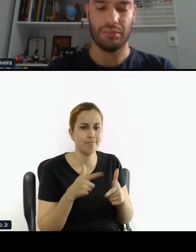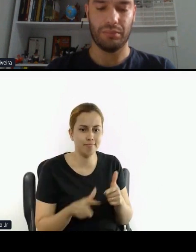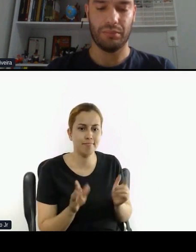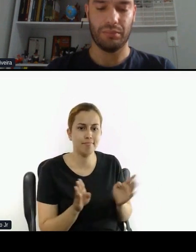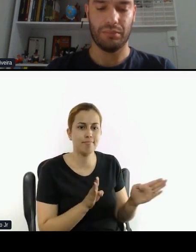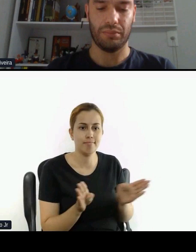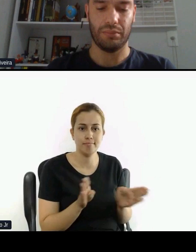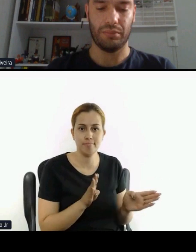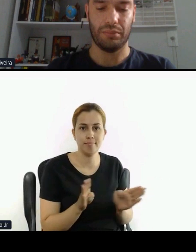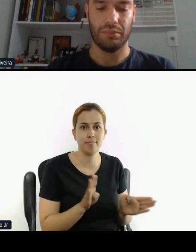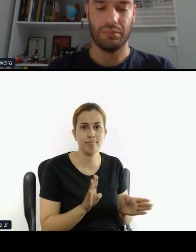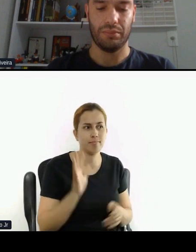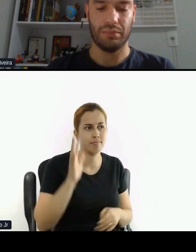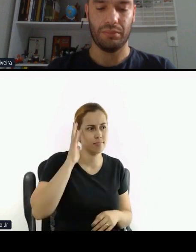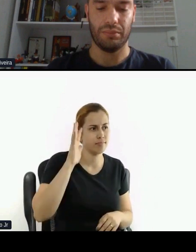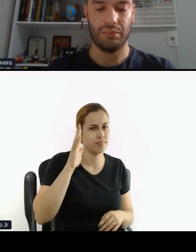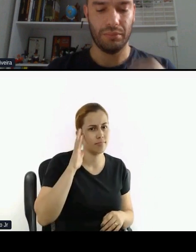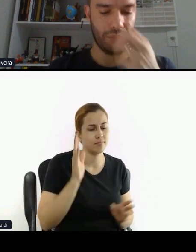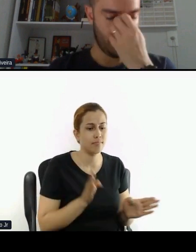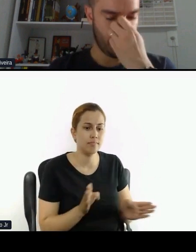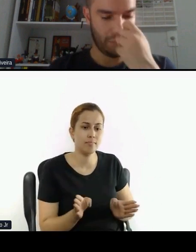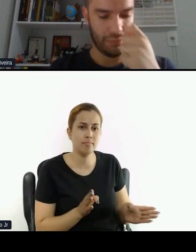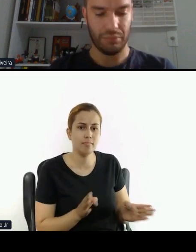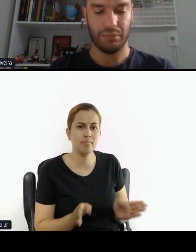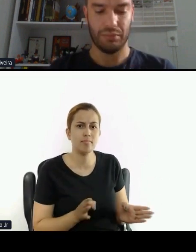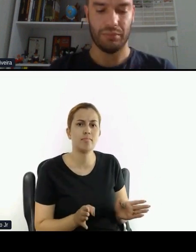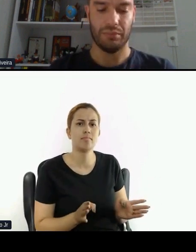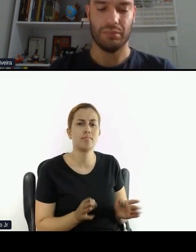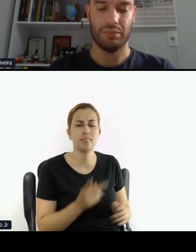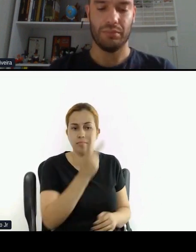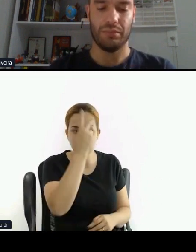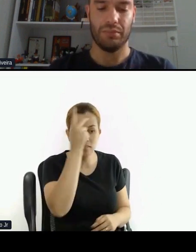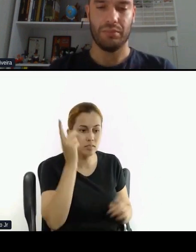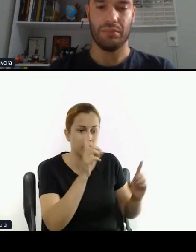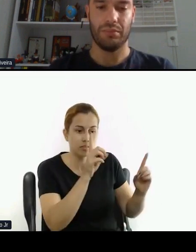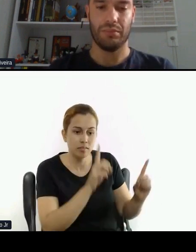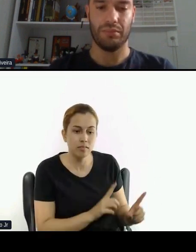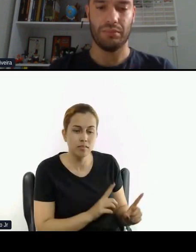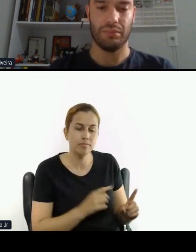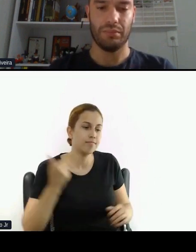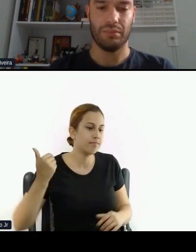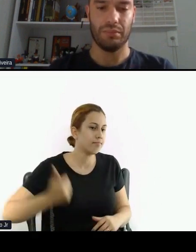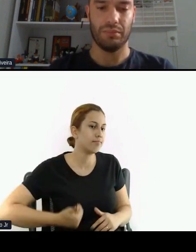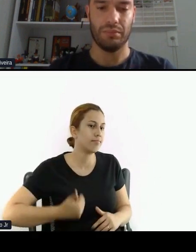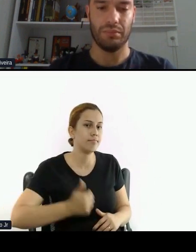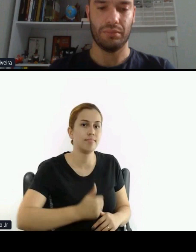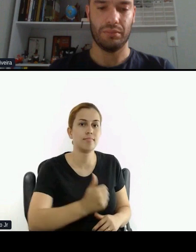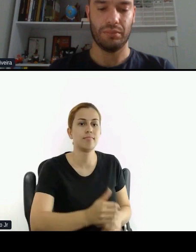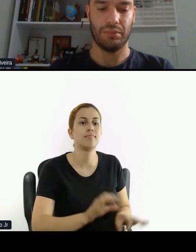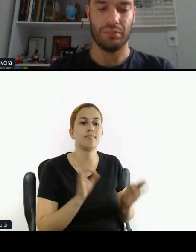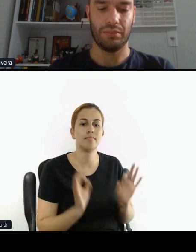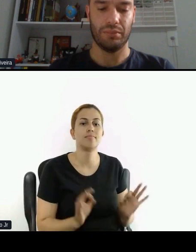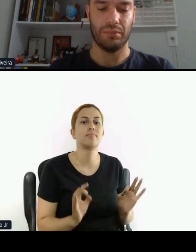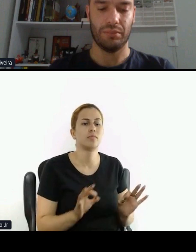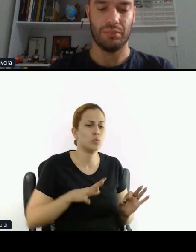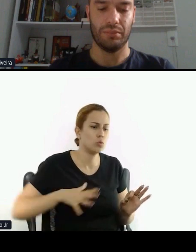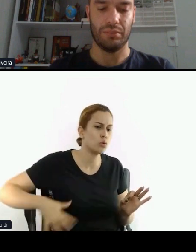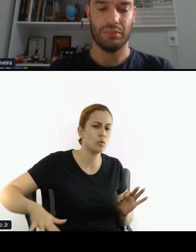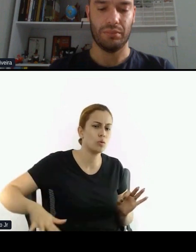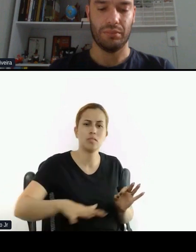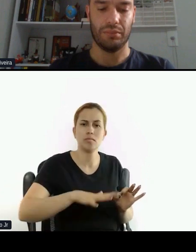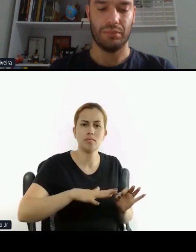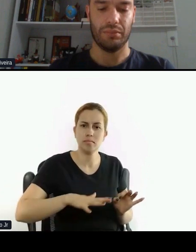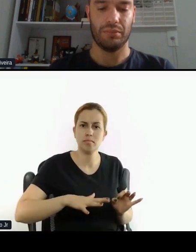Então a pessoa já pensa em acessibilidade, pô, pessoas que têm deficiência. Mas eu sempre falo, não, é de fato para todo mundo, né? Para todo da